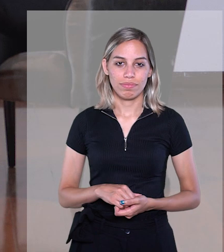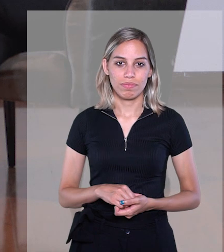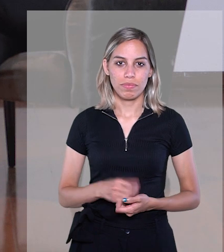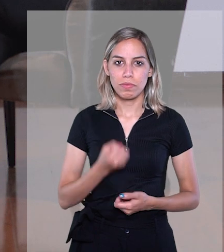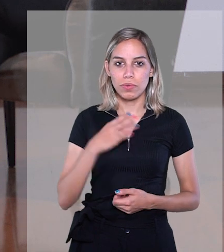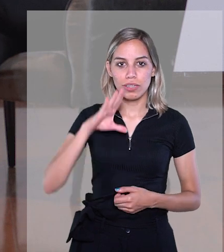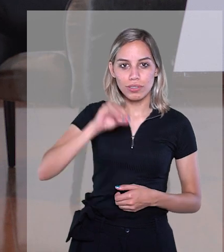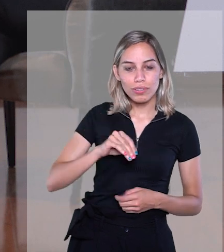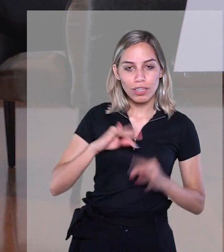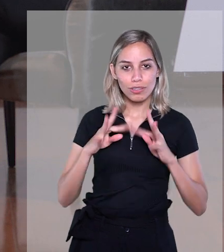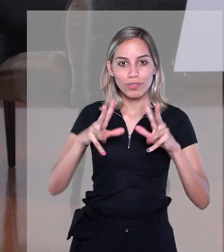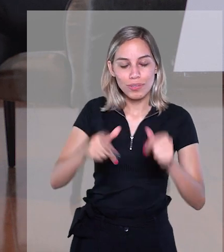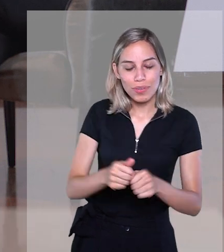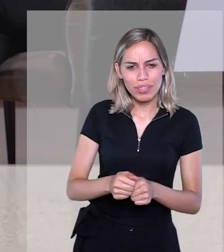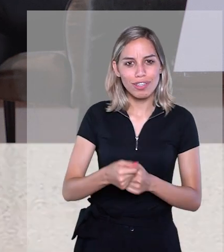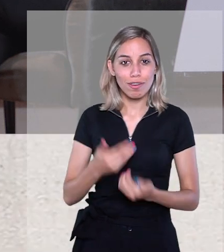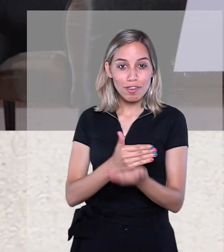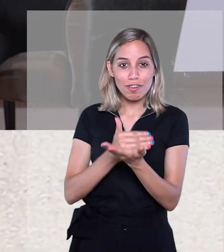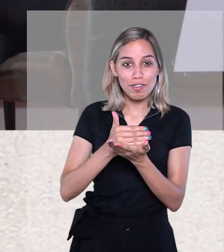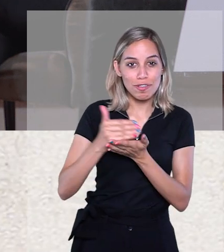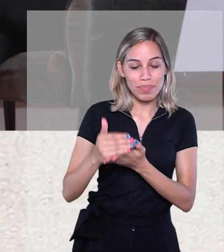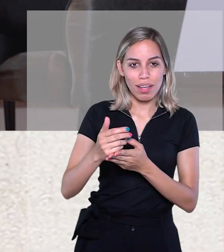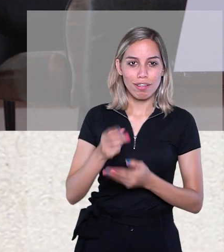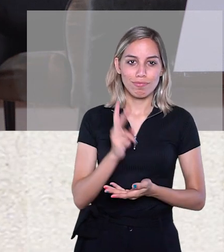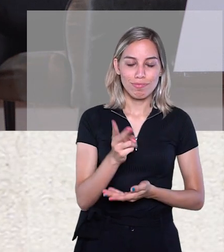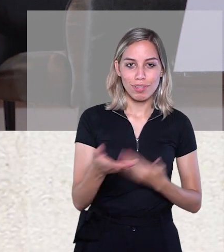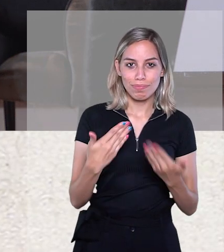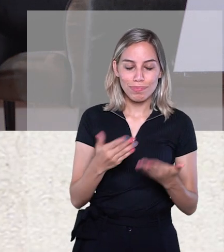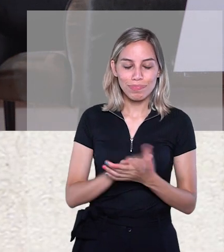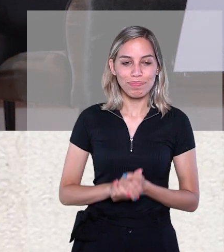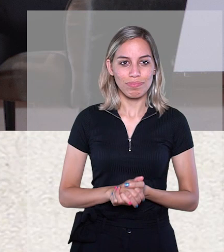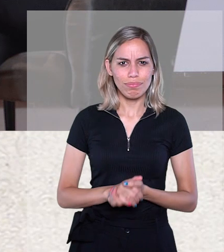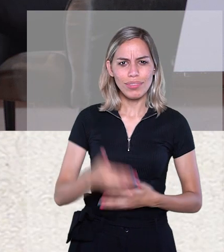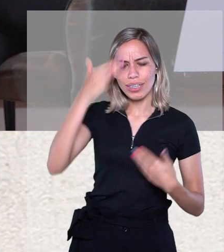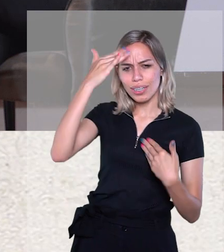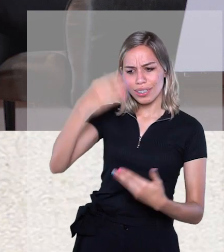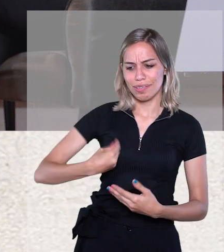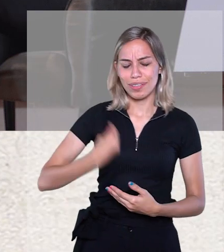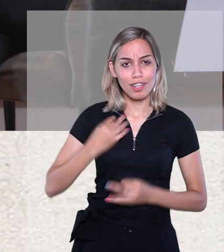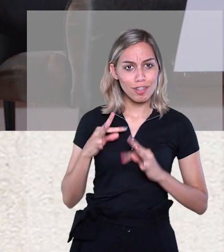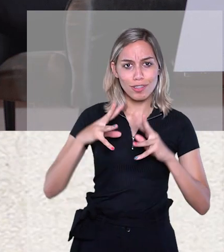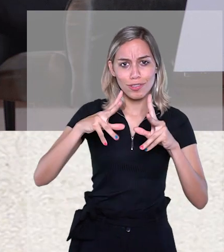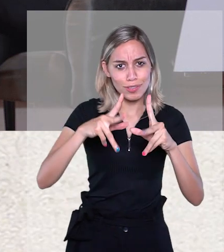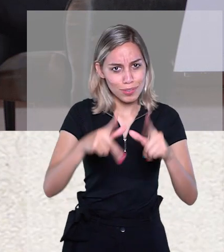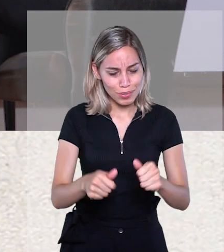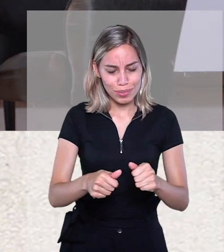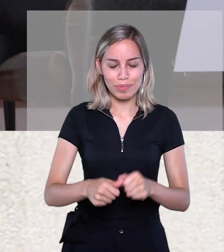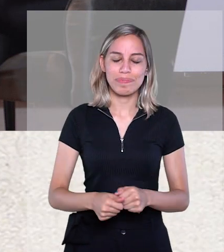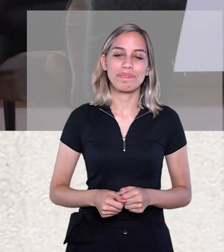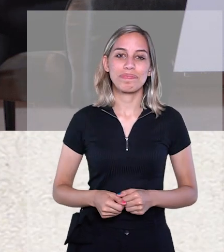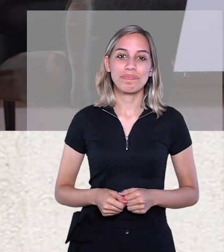Muito boa noite a todos. Vamos dar início a mais uma edição do projeto Sempre um Papo. Eu agradeço a presença de todos e de